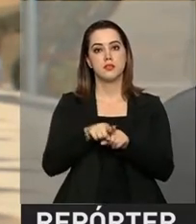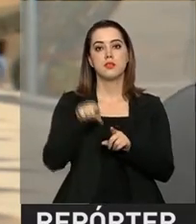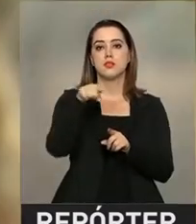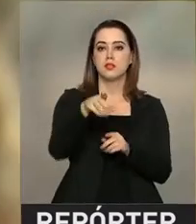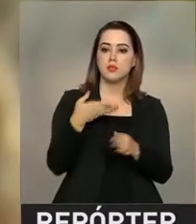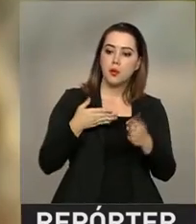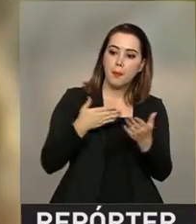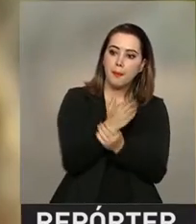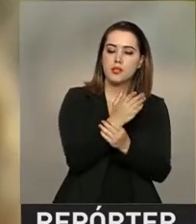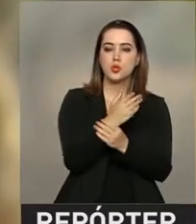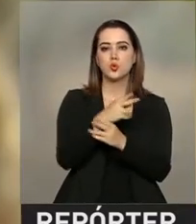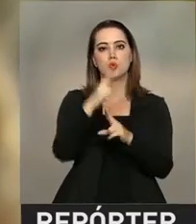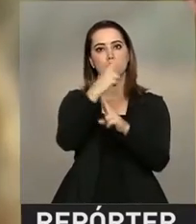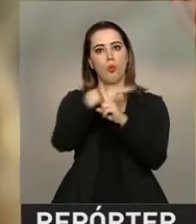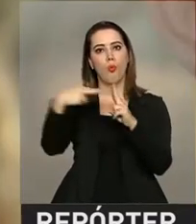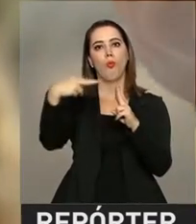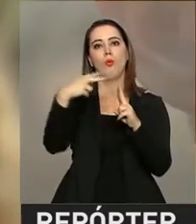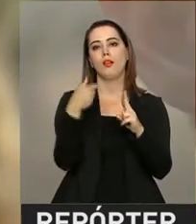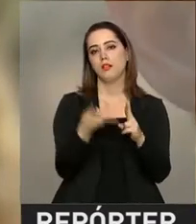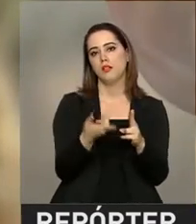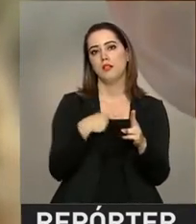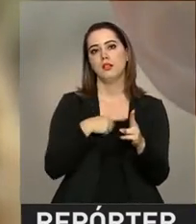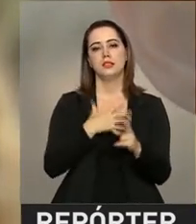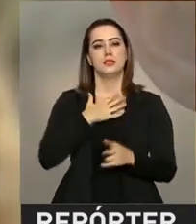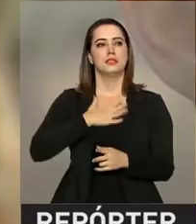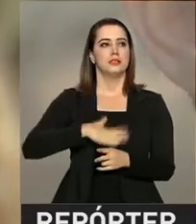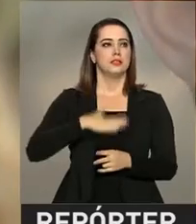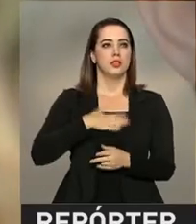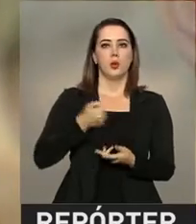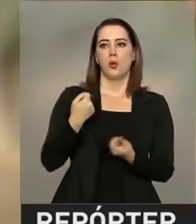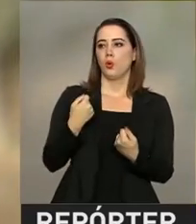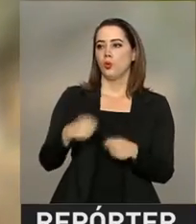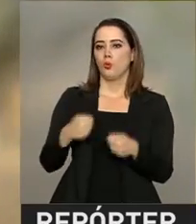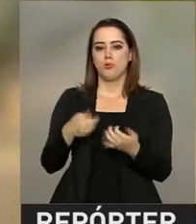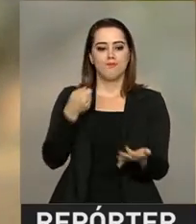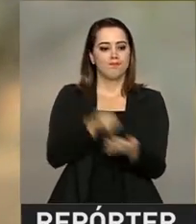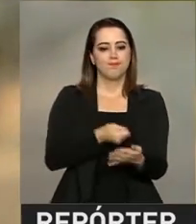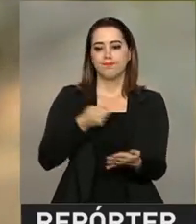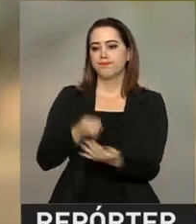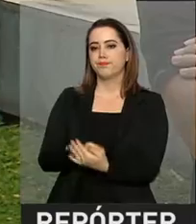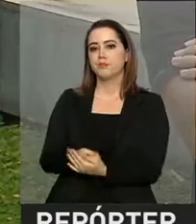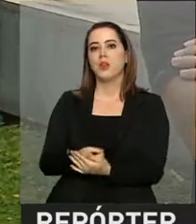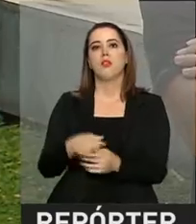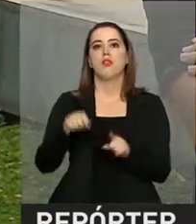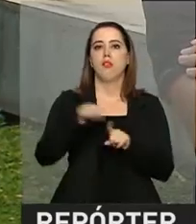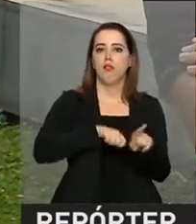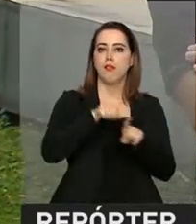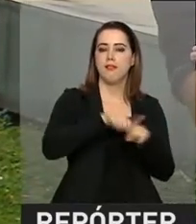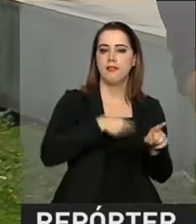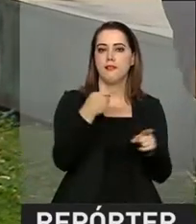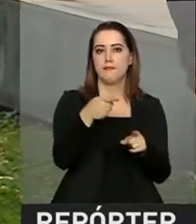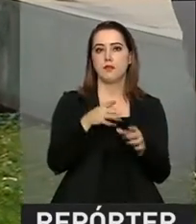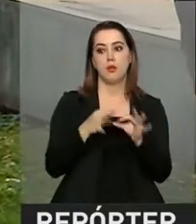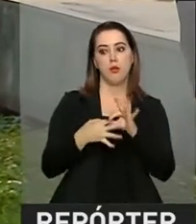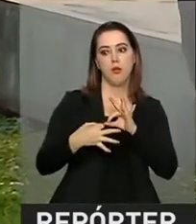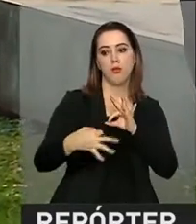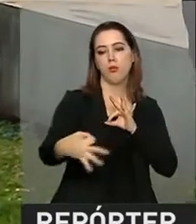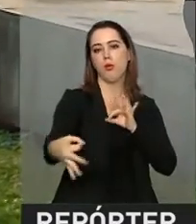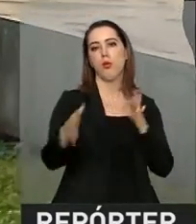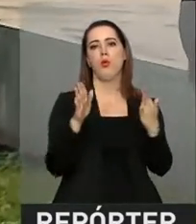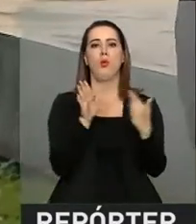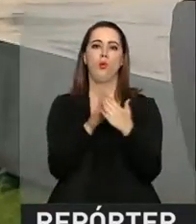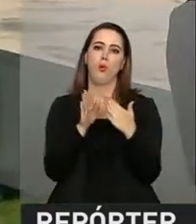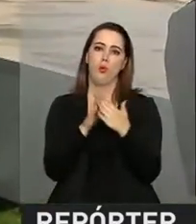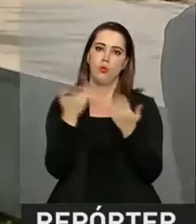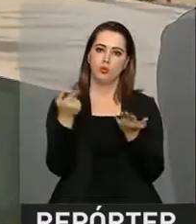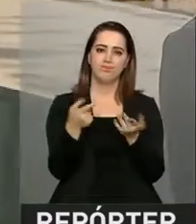brasília o alívio de não precisar pagar a mensalidade deu lugar a outras preocupações morando há cerca de 50 quilômetros